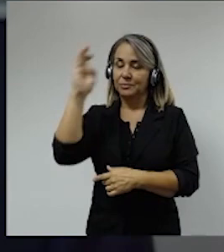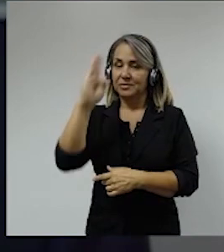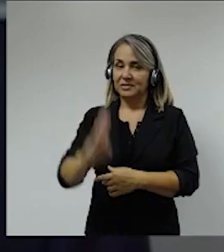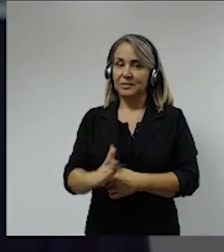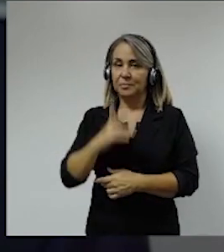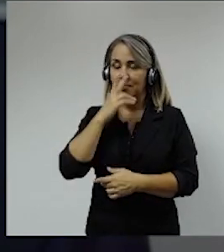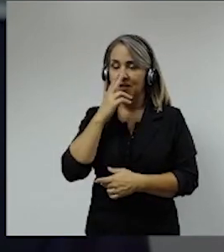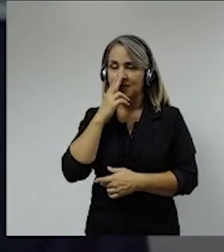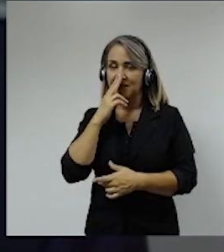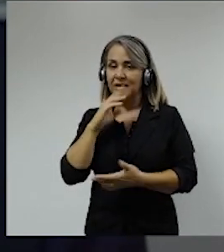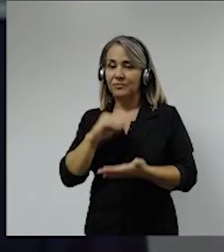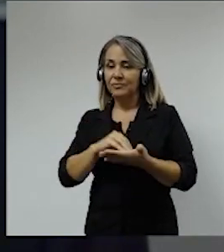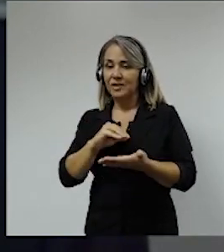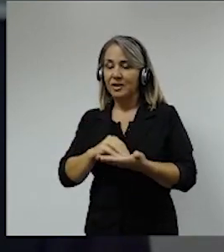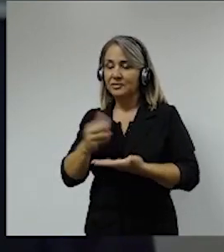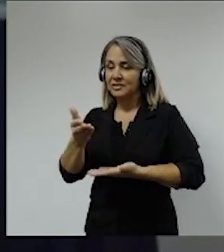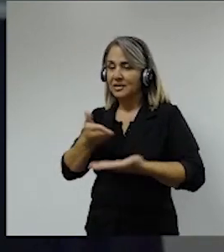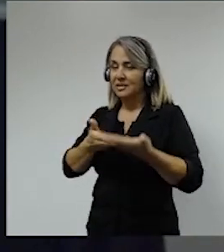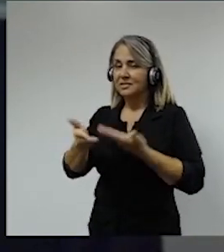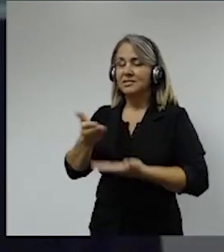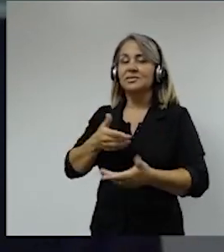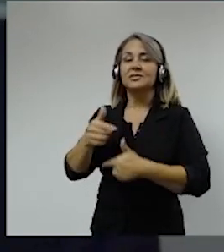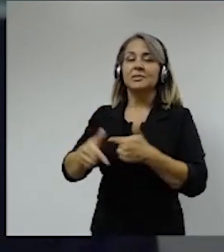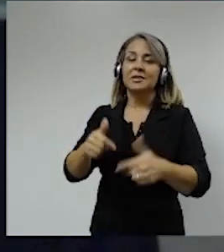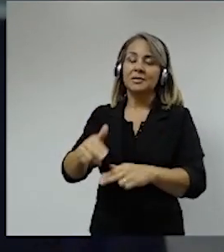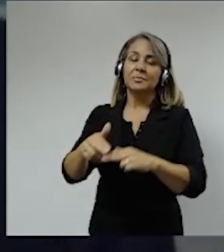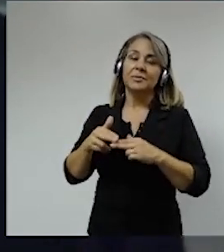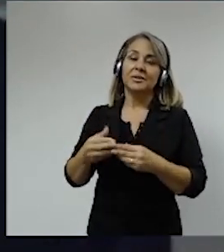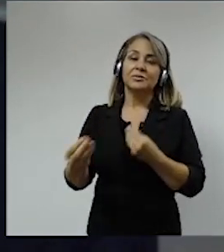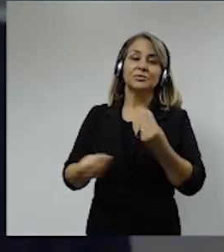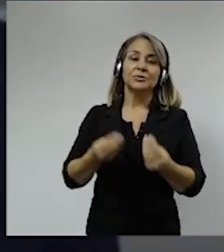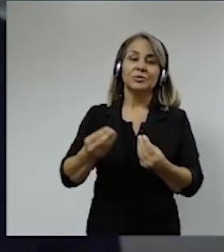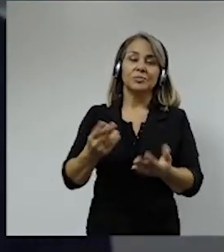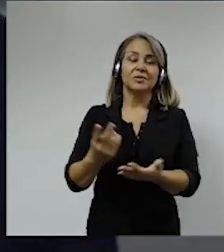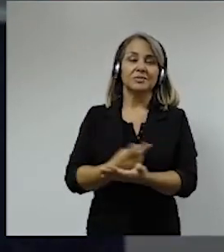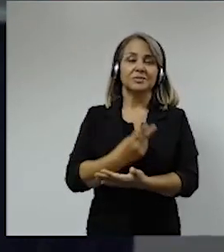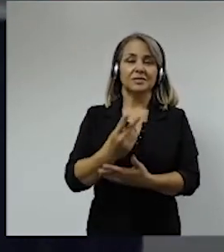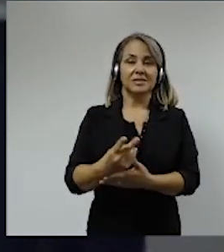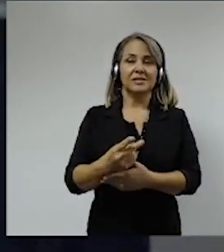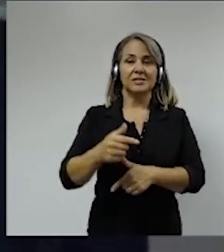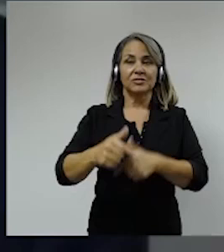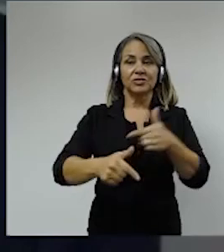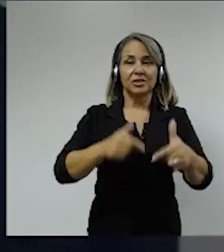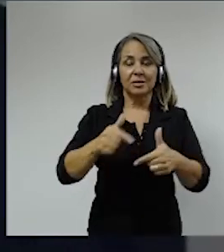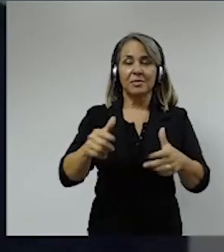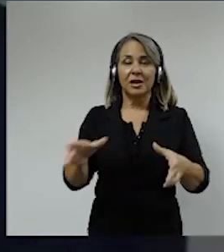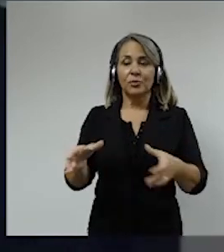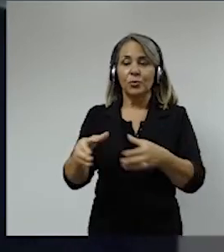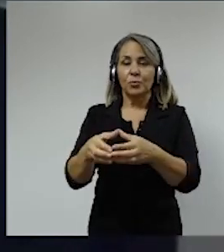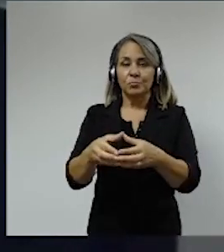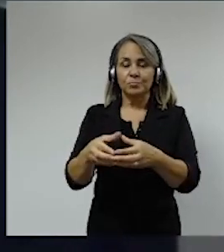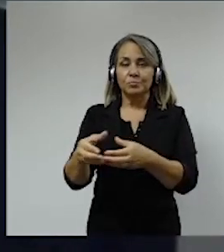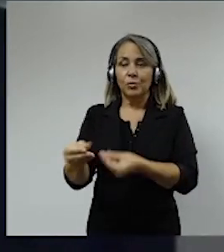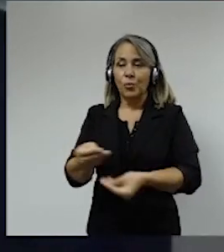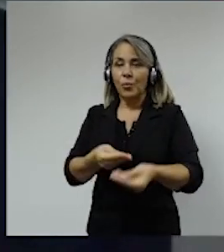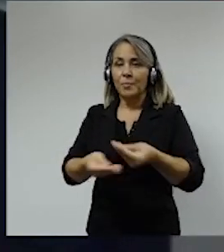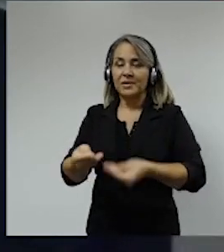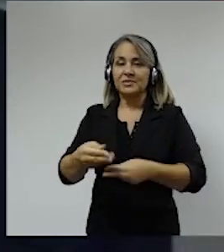precarização das relações de trabalho por conta dessas novas formas que surgiram de trabalho compartilhado através de